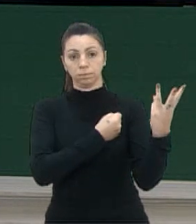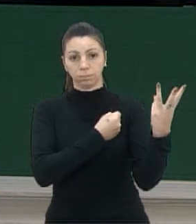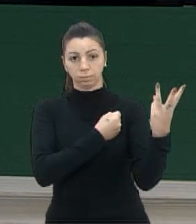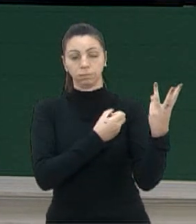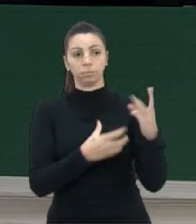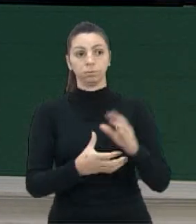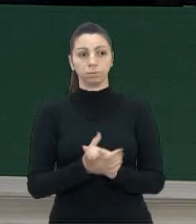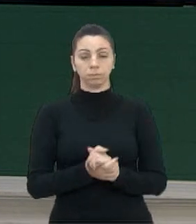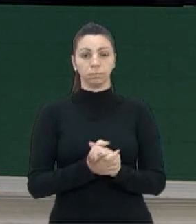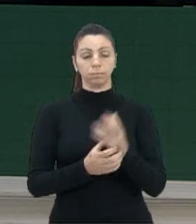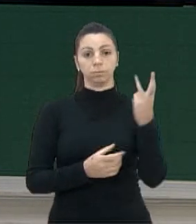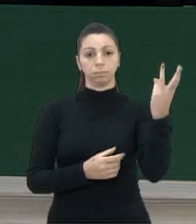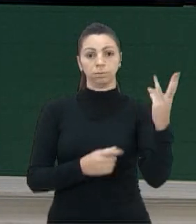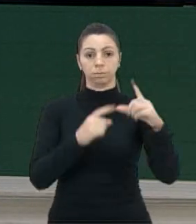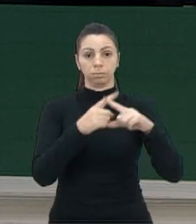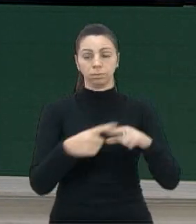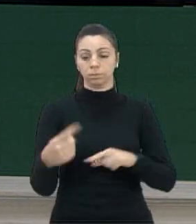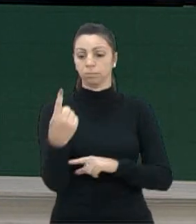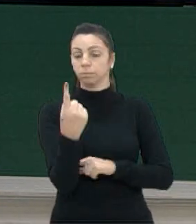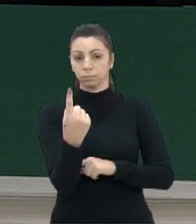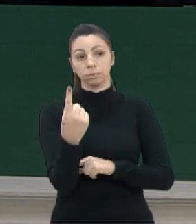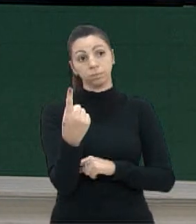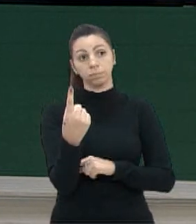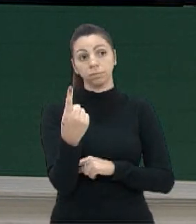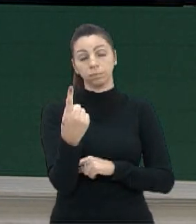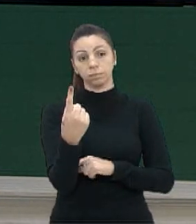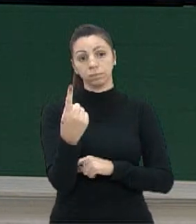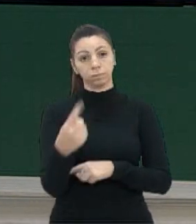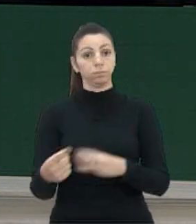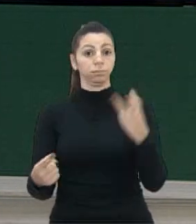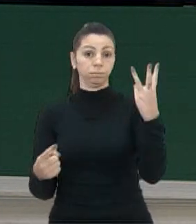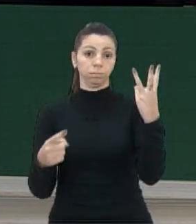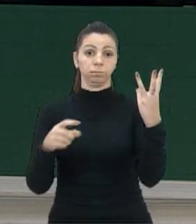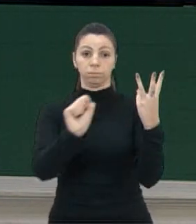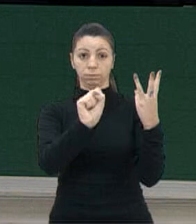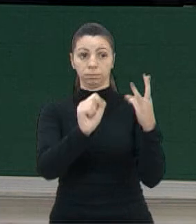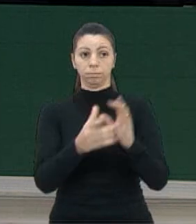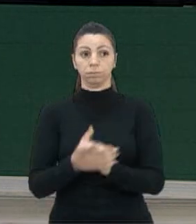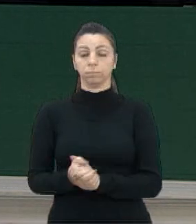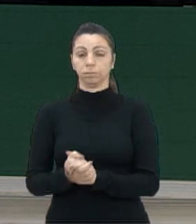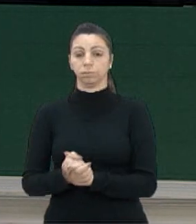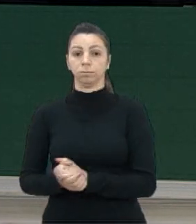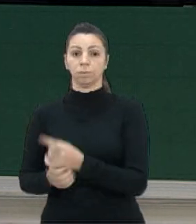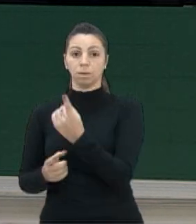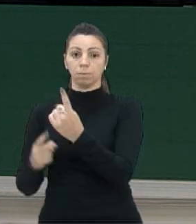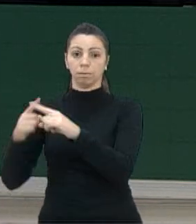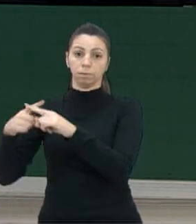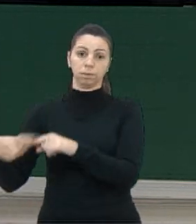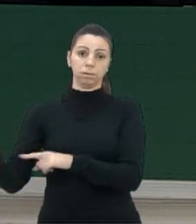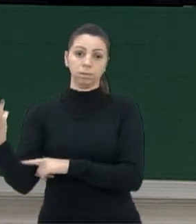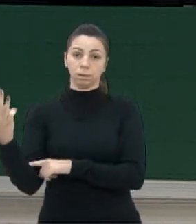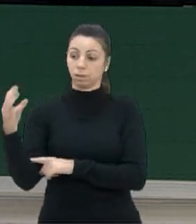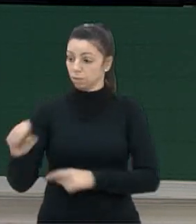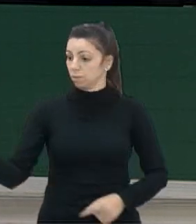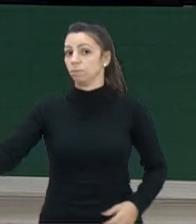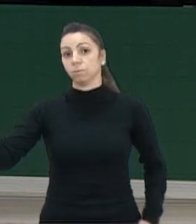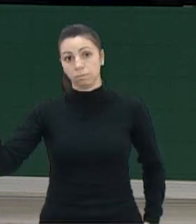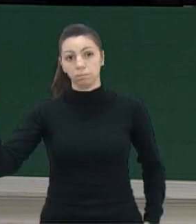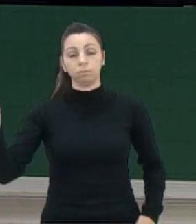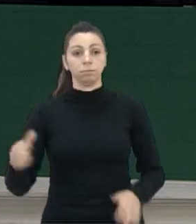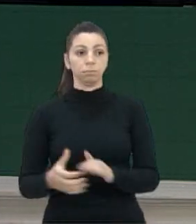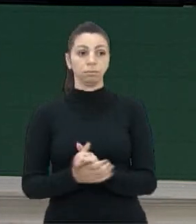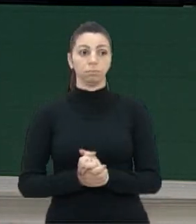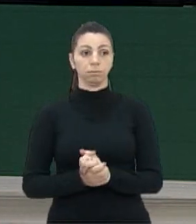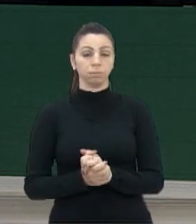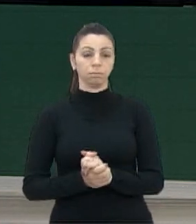número 3. 3 vezes 1, 3 enxofres aqui. 1 vezes 3, 3 enxofres lá do outro lado. Agora eu preciso